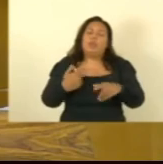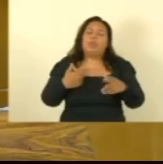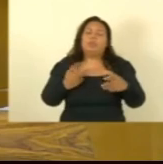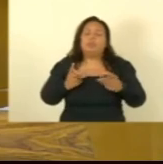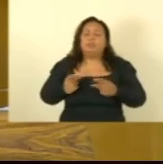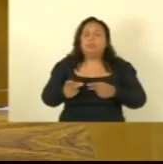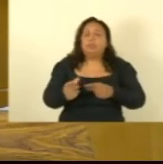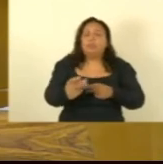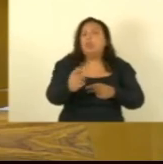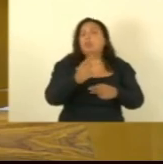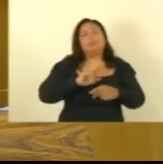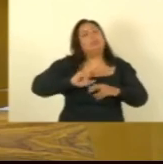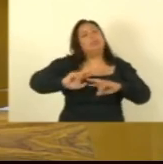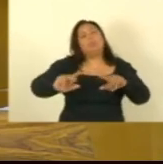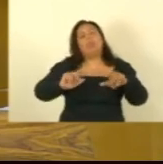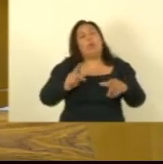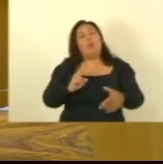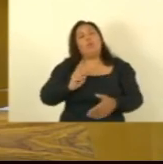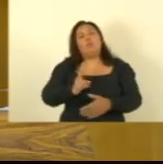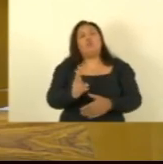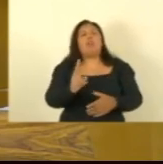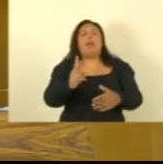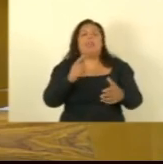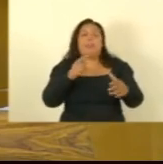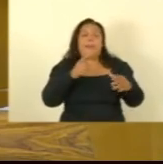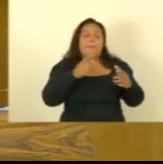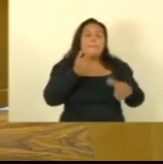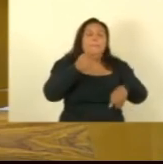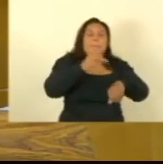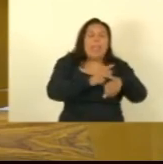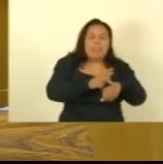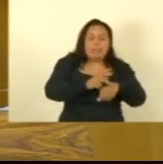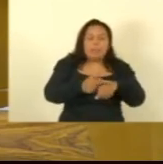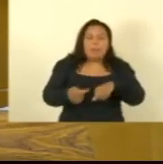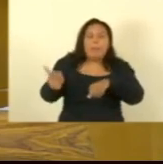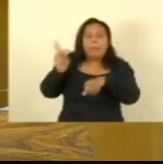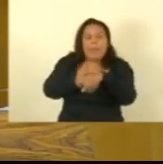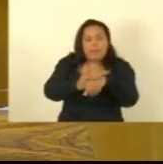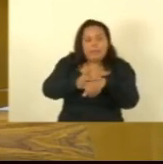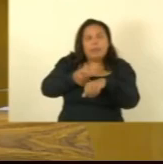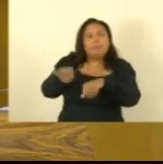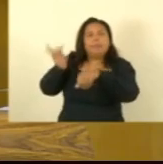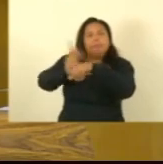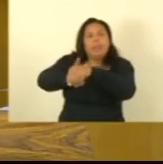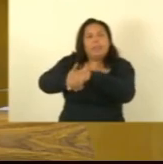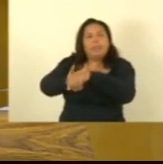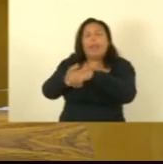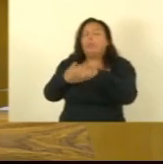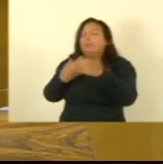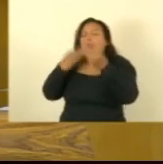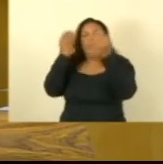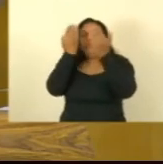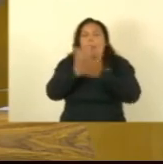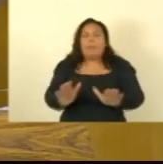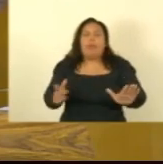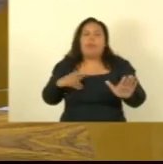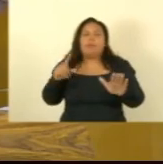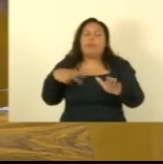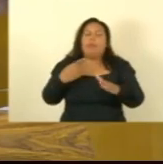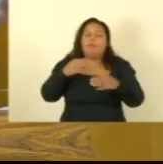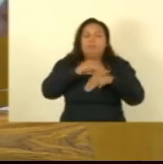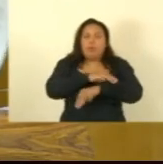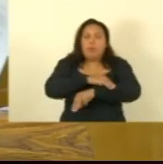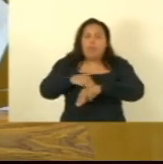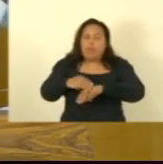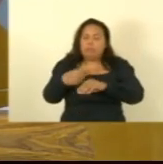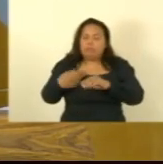reverberou ou não ficará pedra sobre pedra, ela não se deixou destruir em seu moral e caráter institucional.